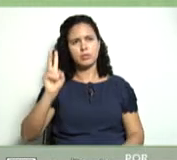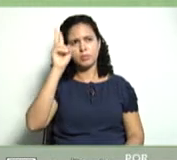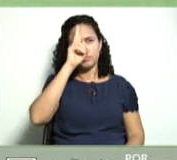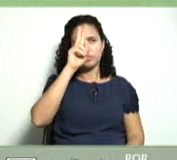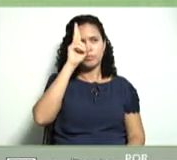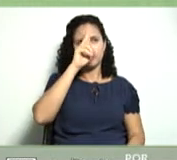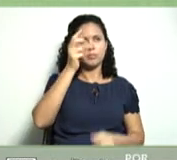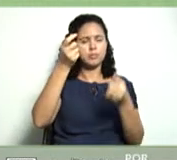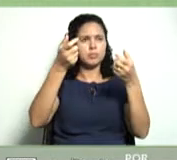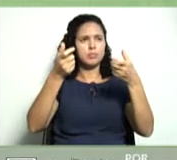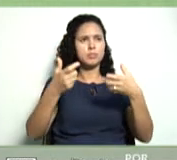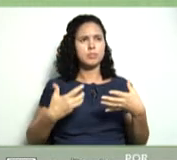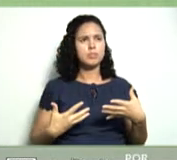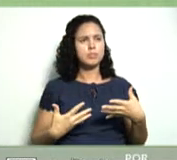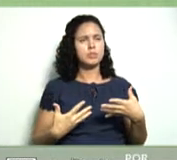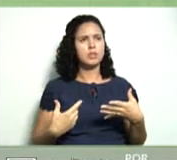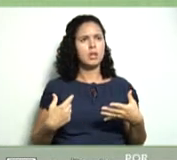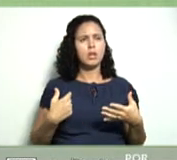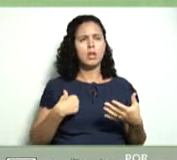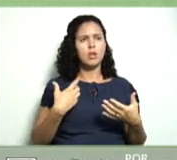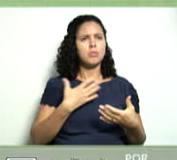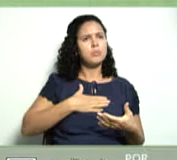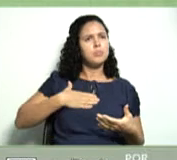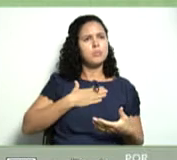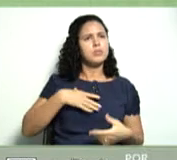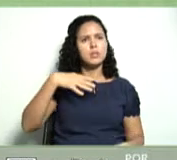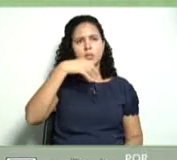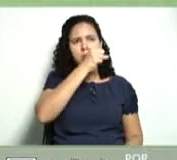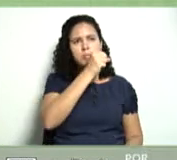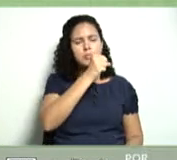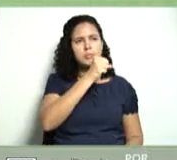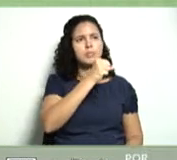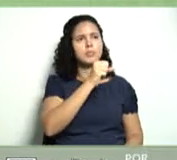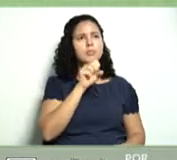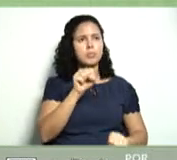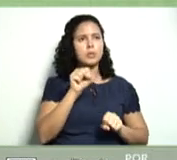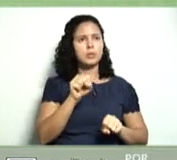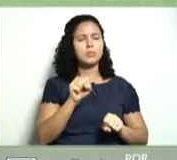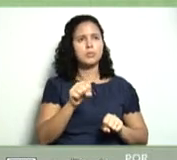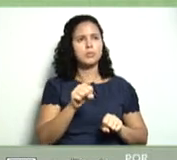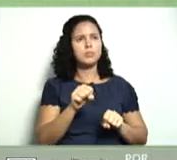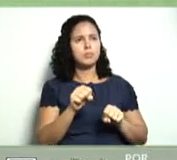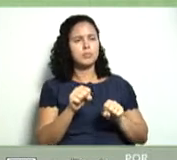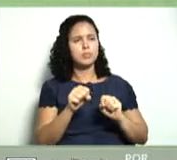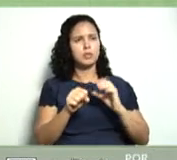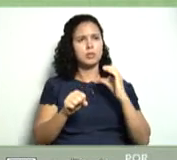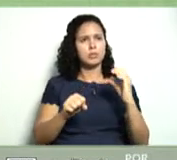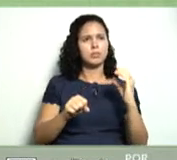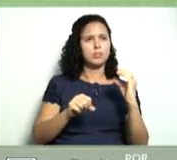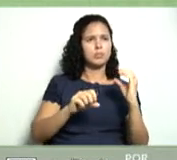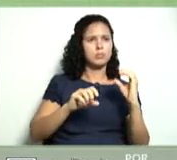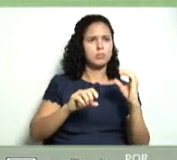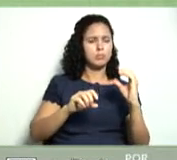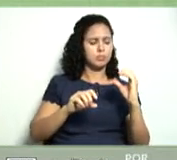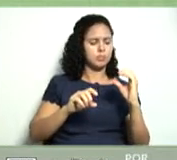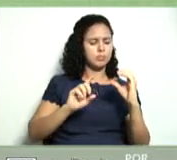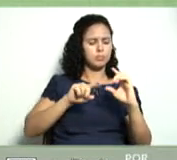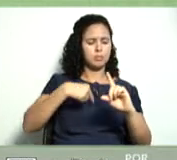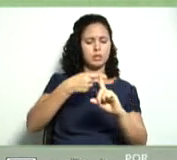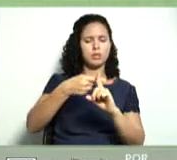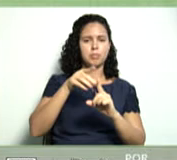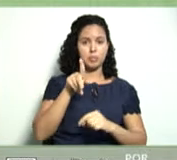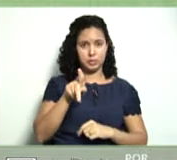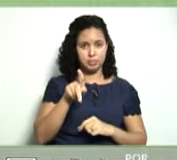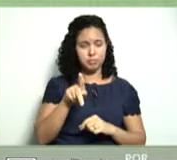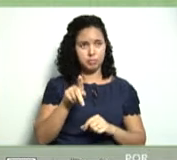luiza os o prático gosta de fazer as coisas rápida então eu posso utilizar o o control p certo e ele vai